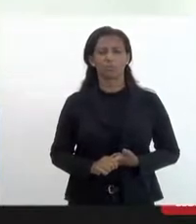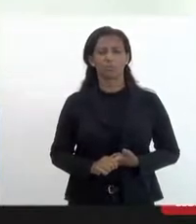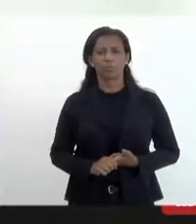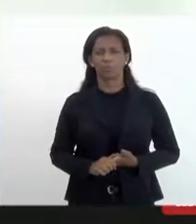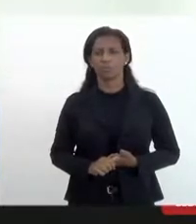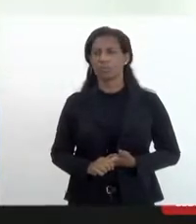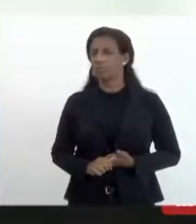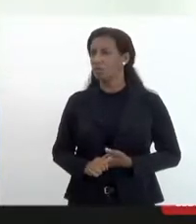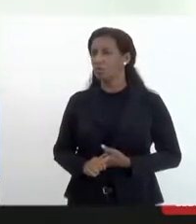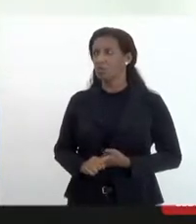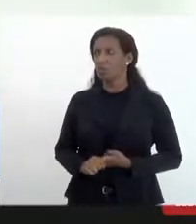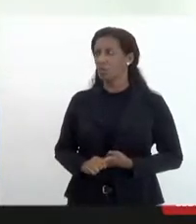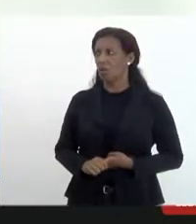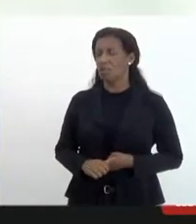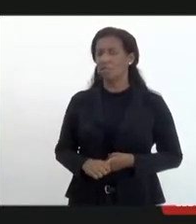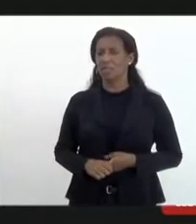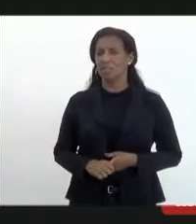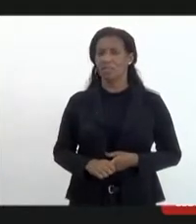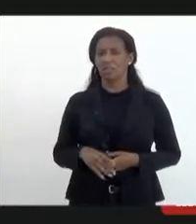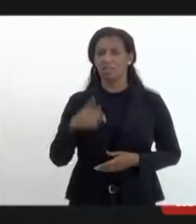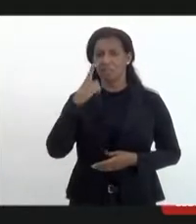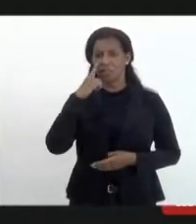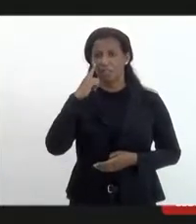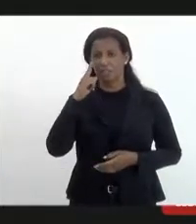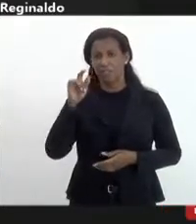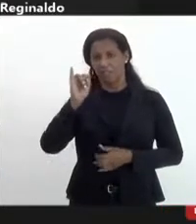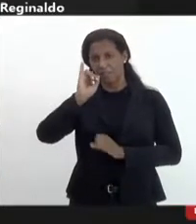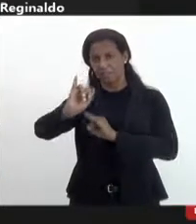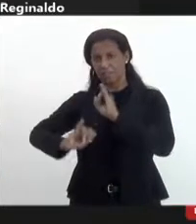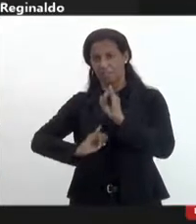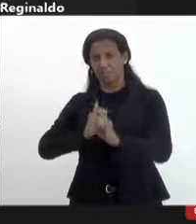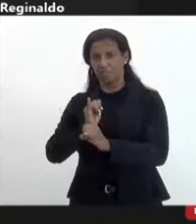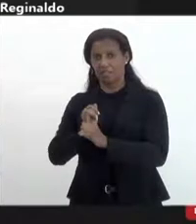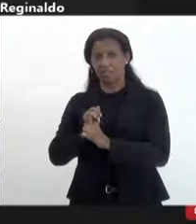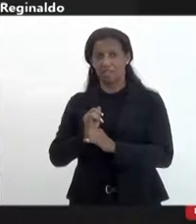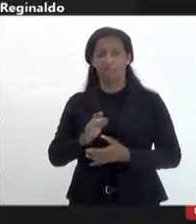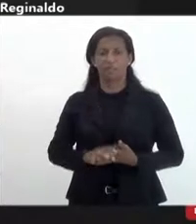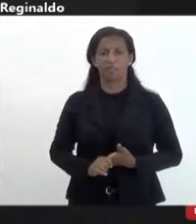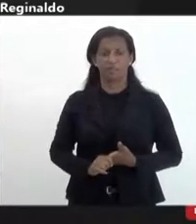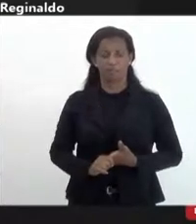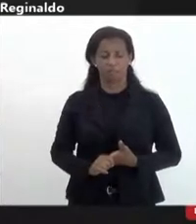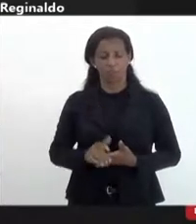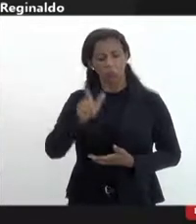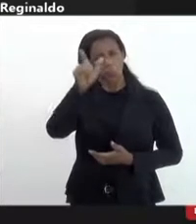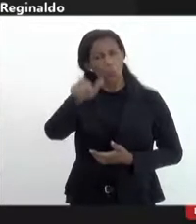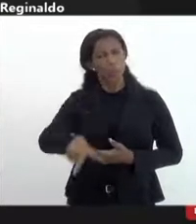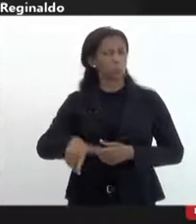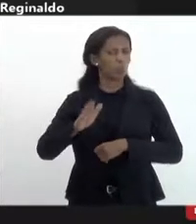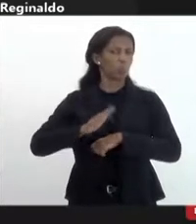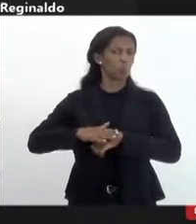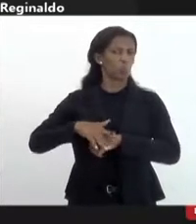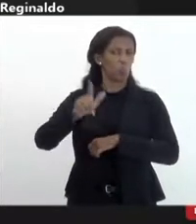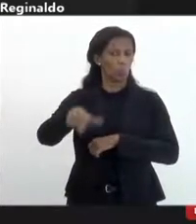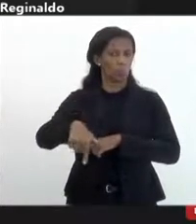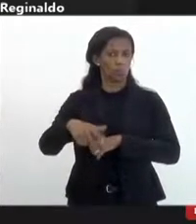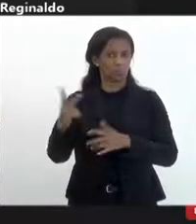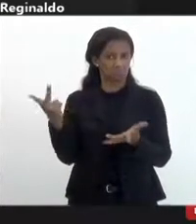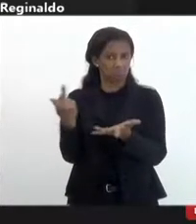um desses videozinhos que roda na internet de um cidadão que foi